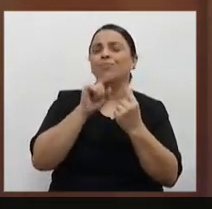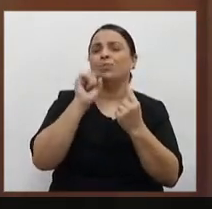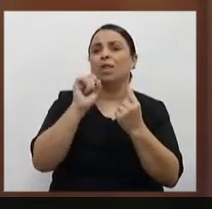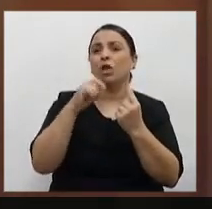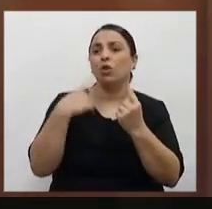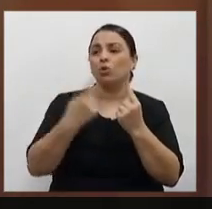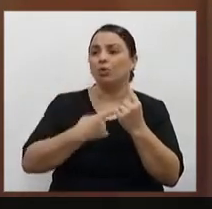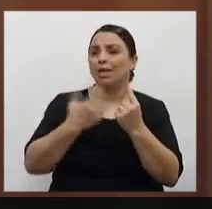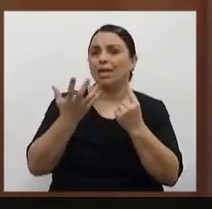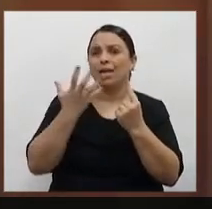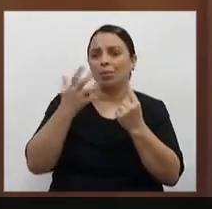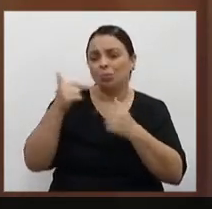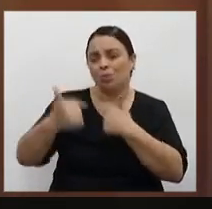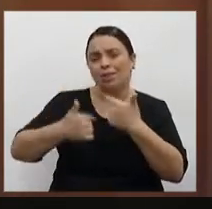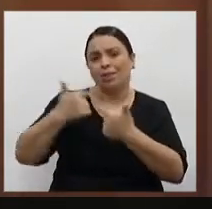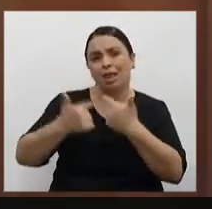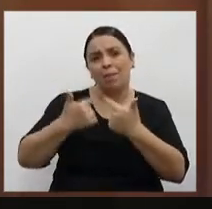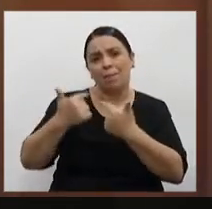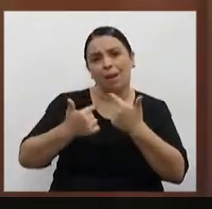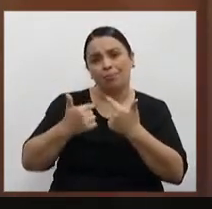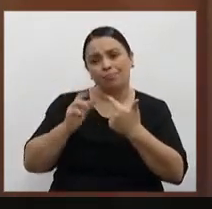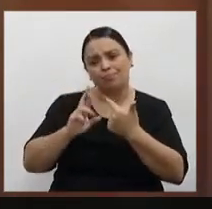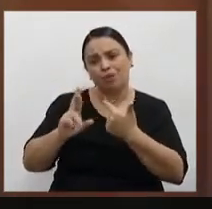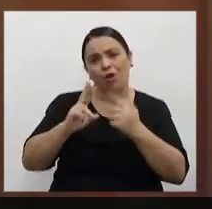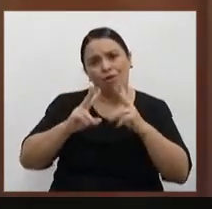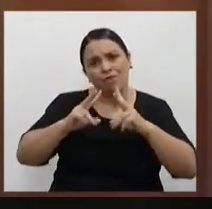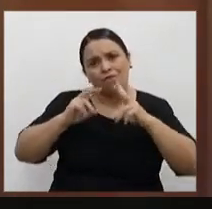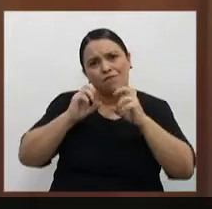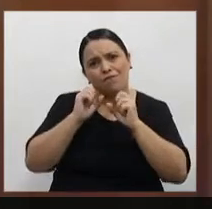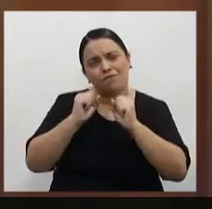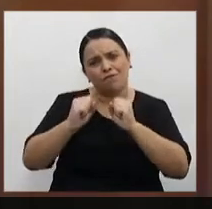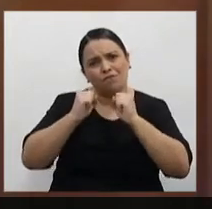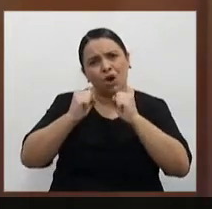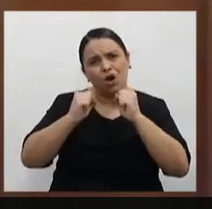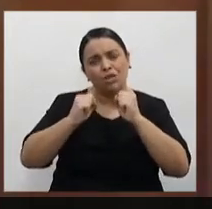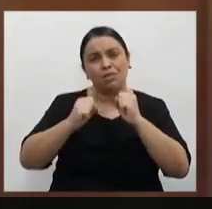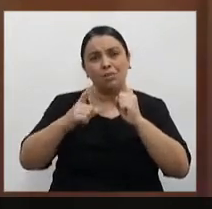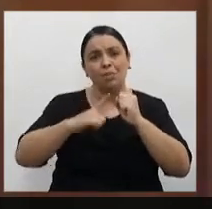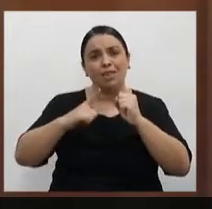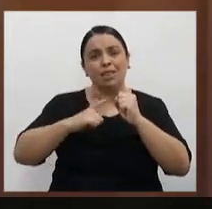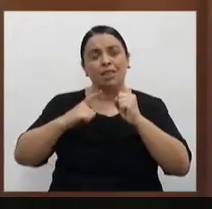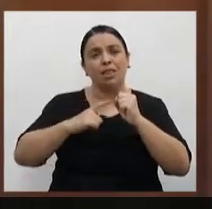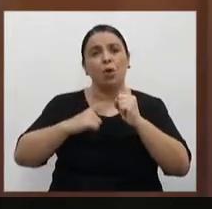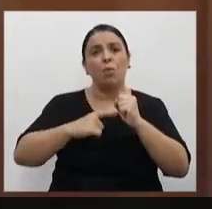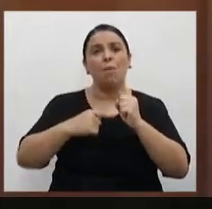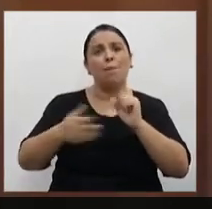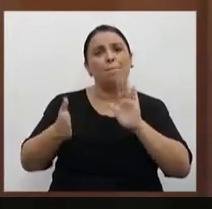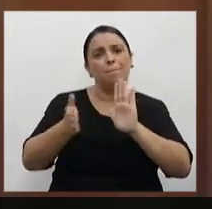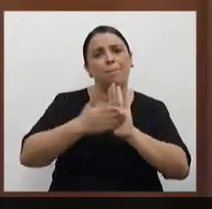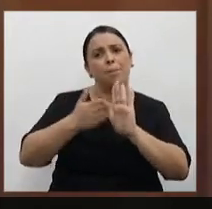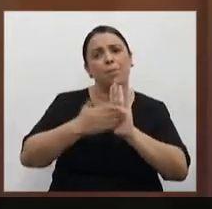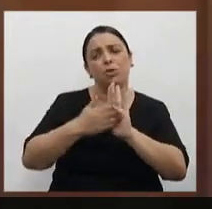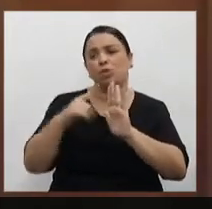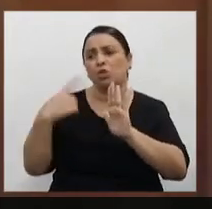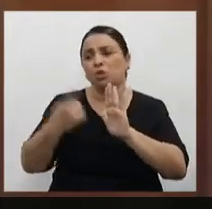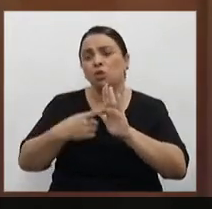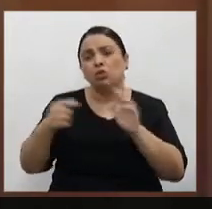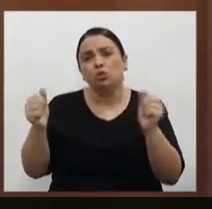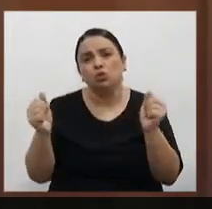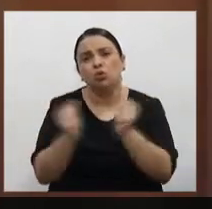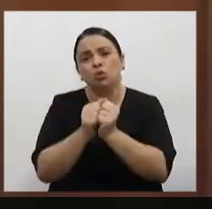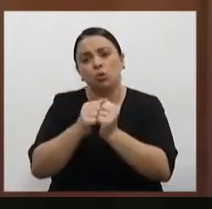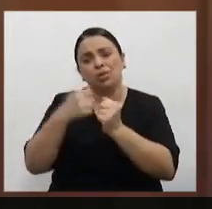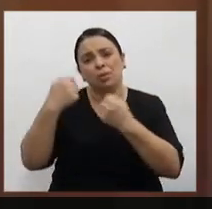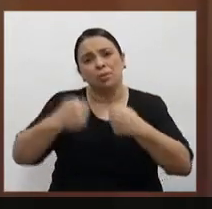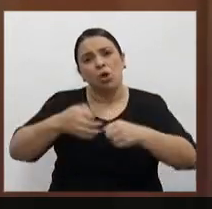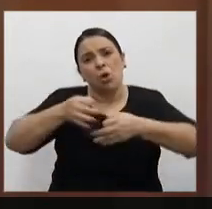representativo para sair com um posicionamento unificado daquilo que precisamos efetivamente